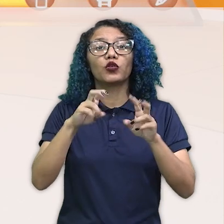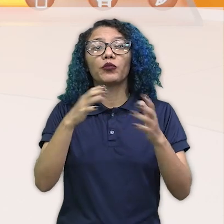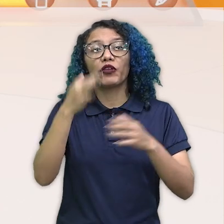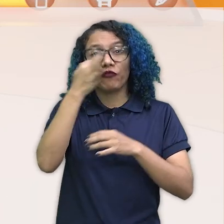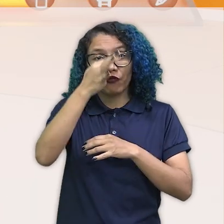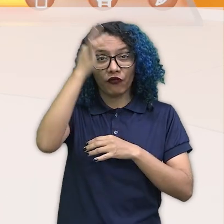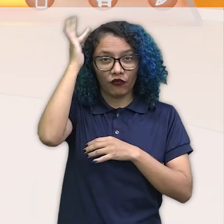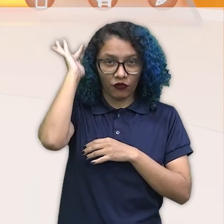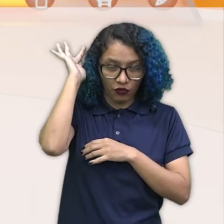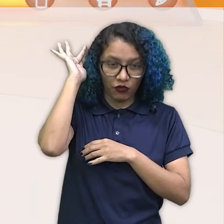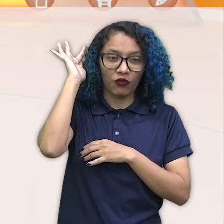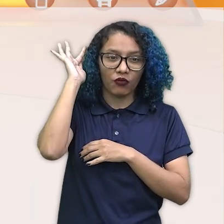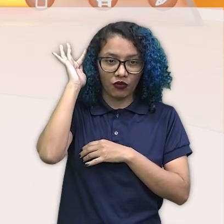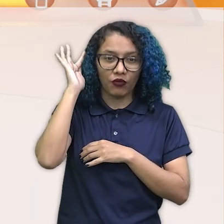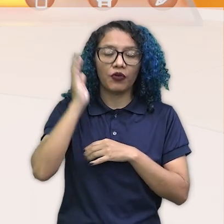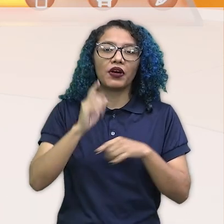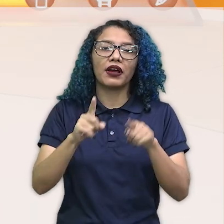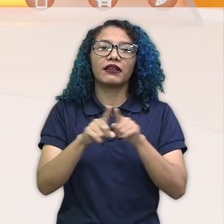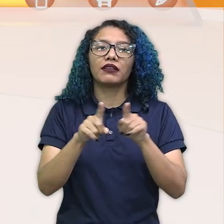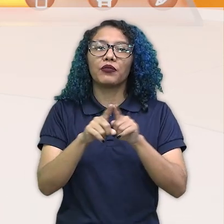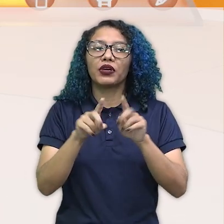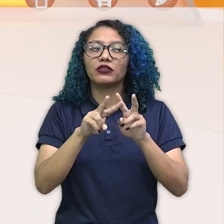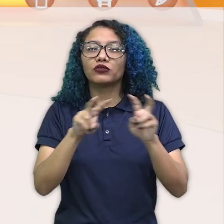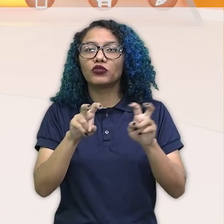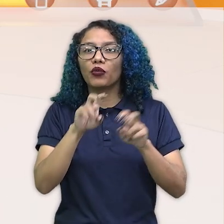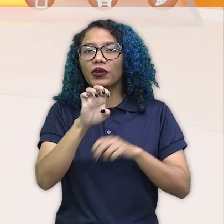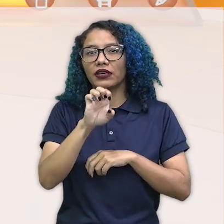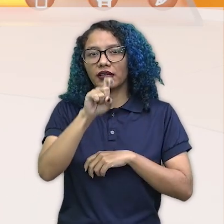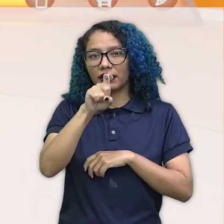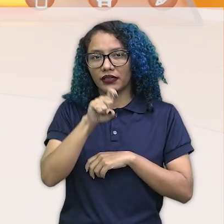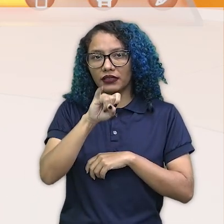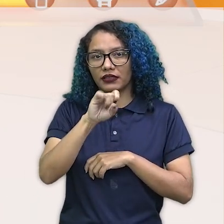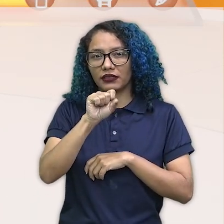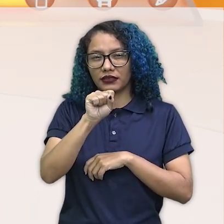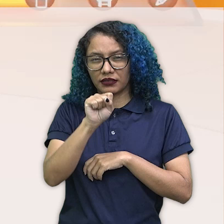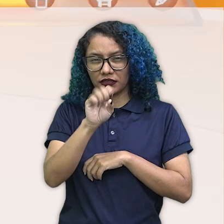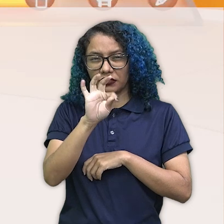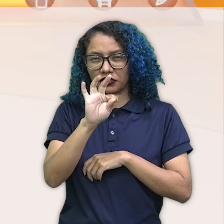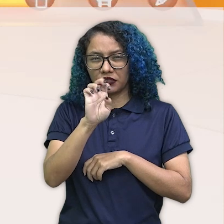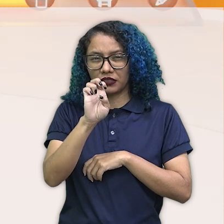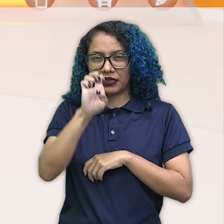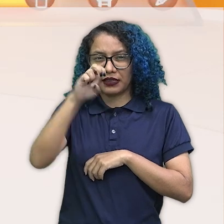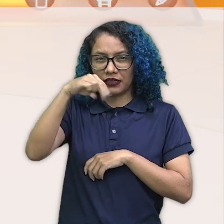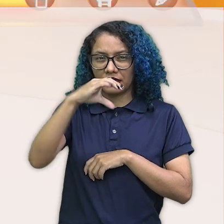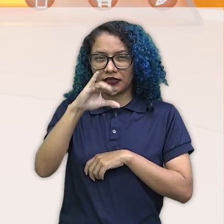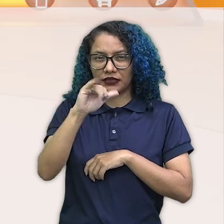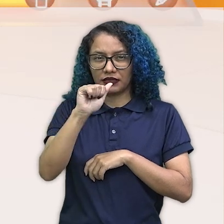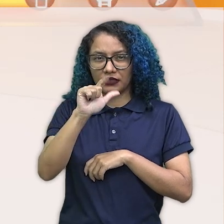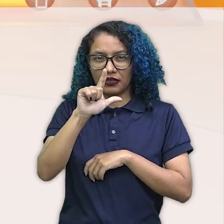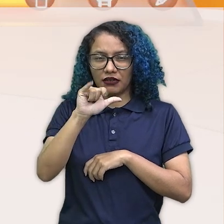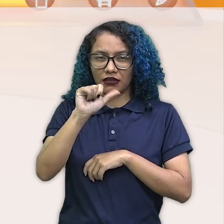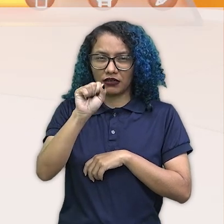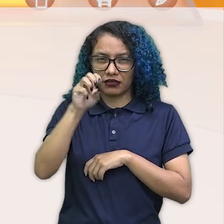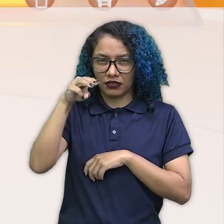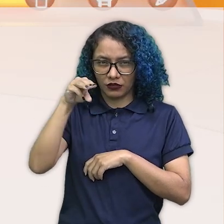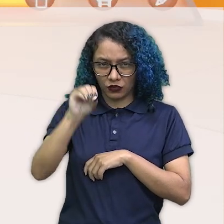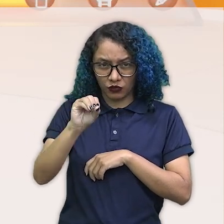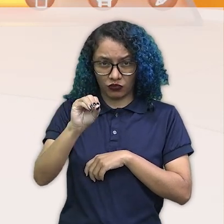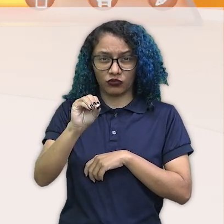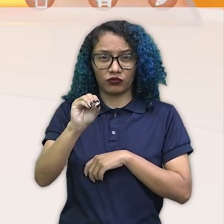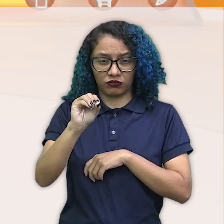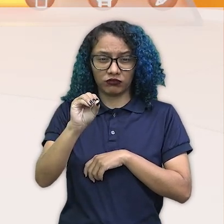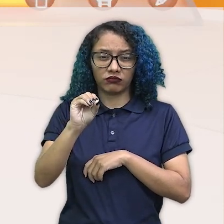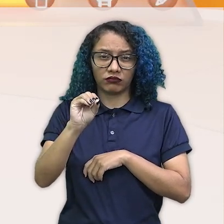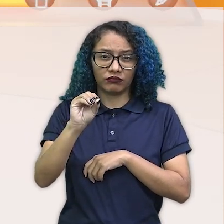de Foucault e entender um pouquinho sobre o existencialismo. Estão preparados, então? Então, vamos lá. Nós